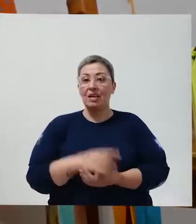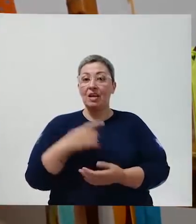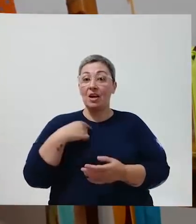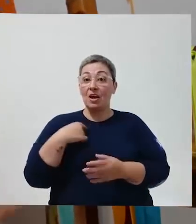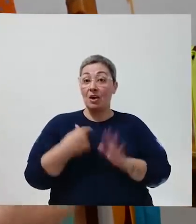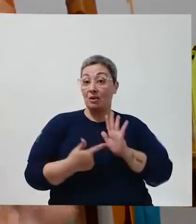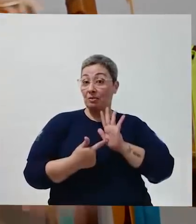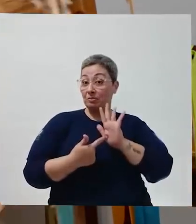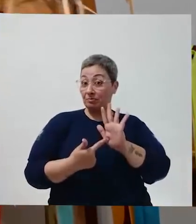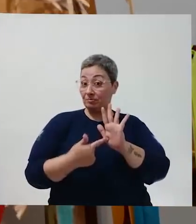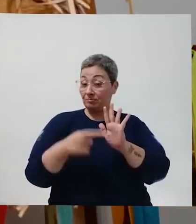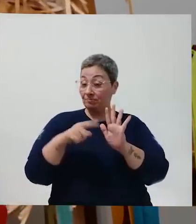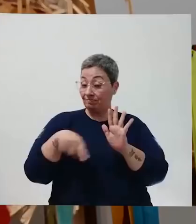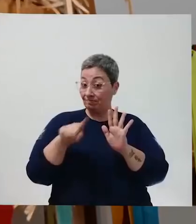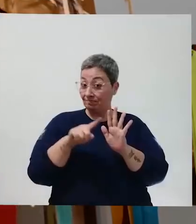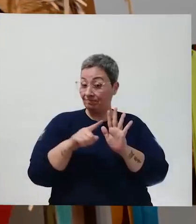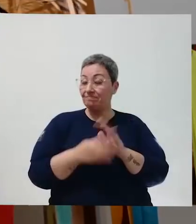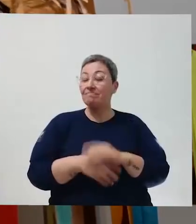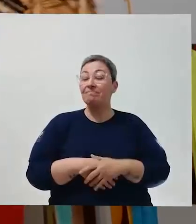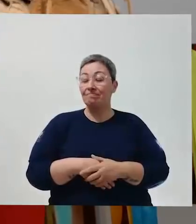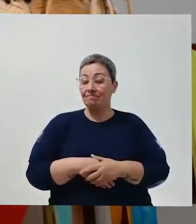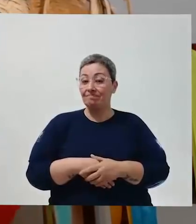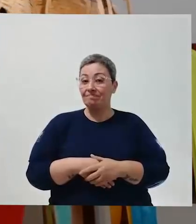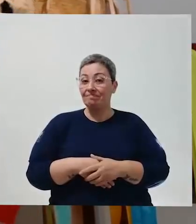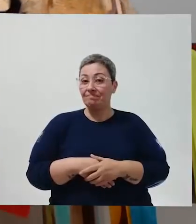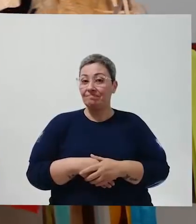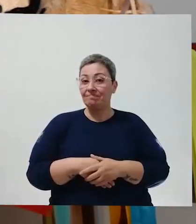Eu apresento a vocês